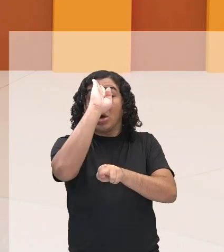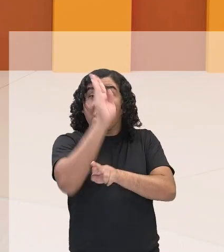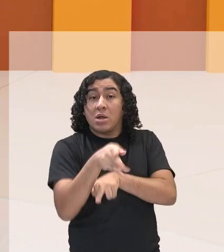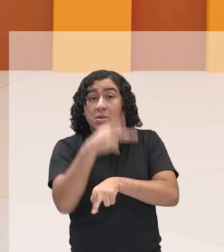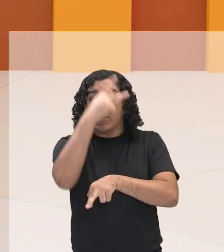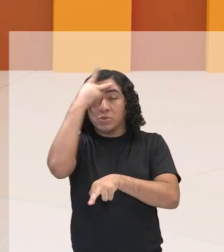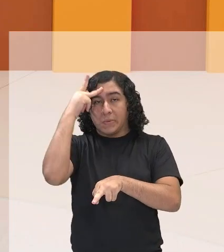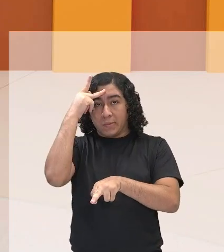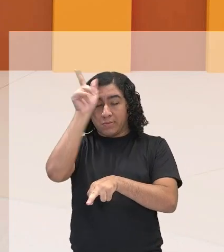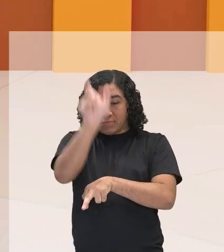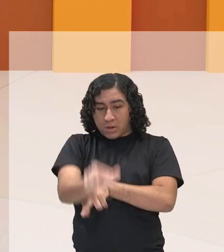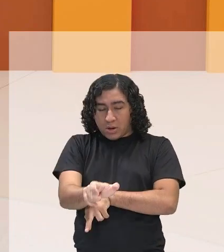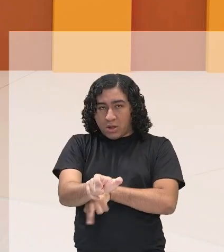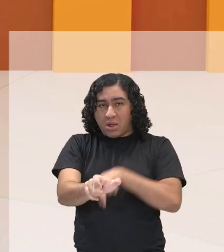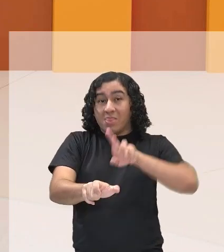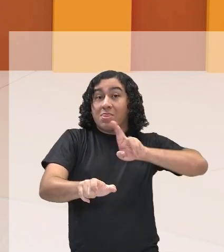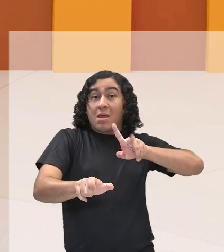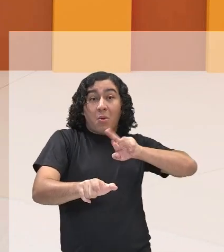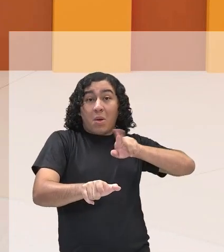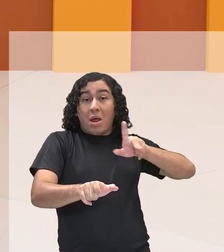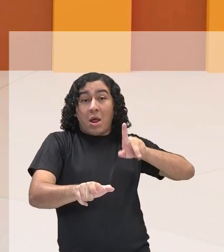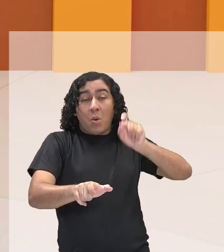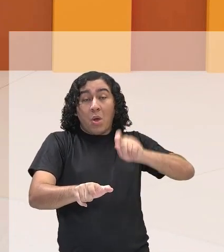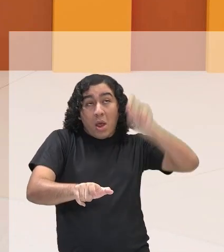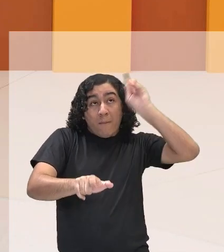sujeito, não ao objeto.